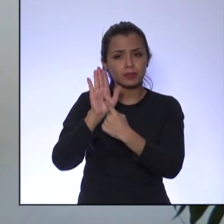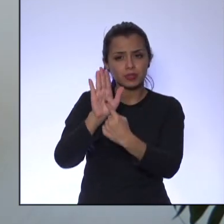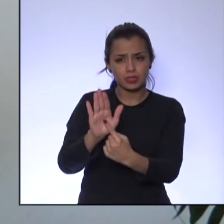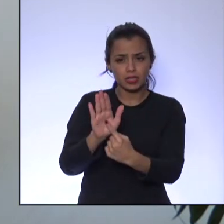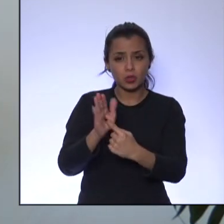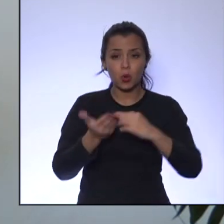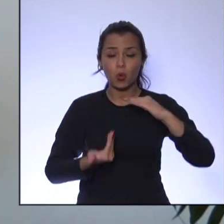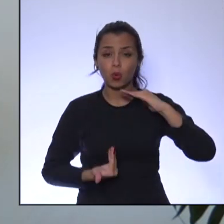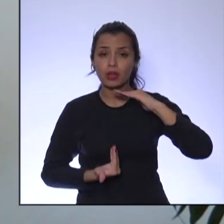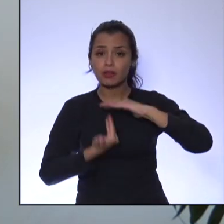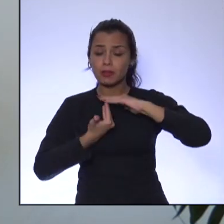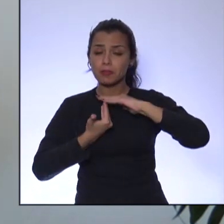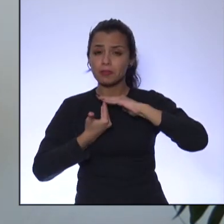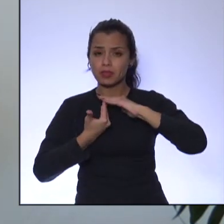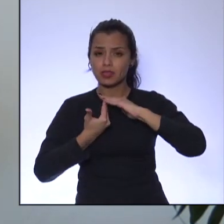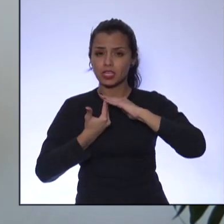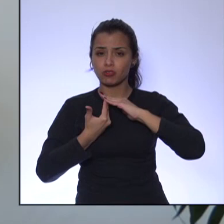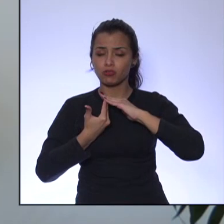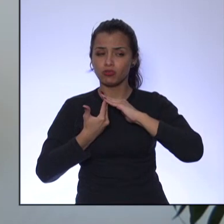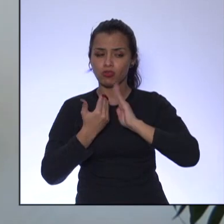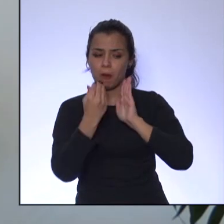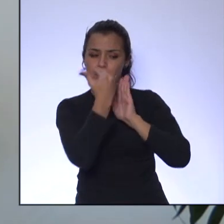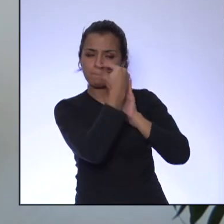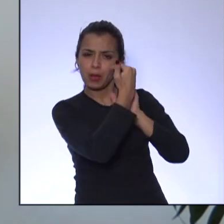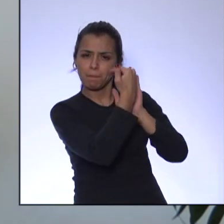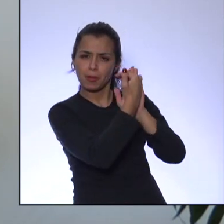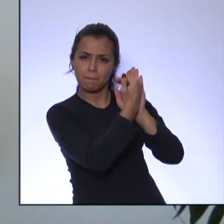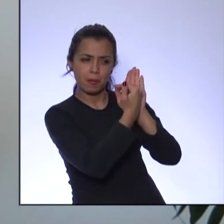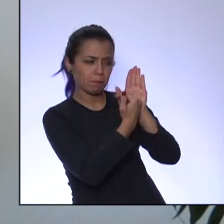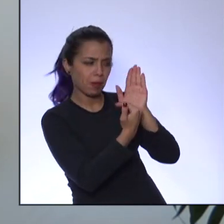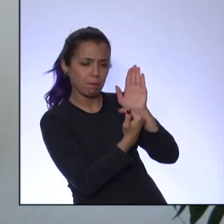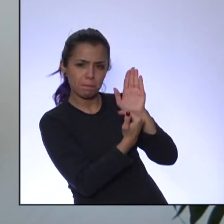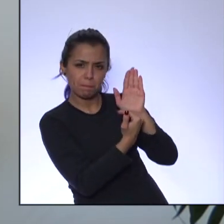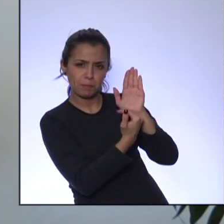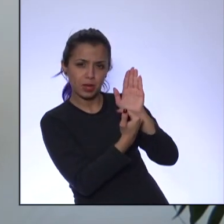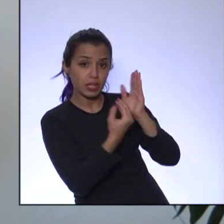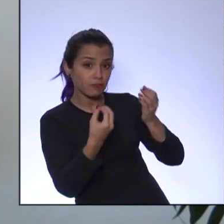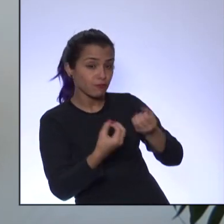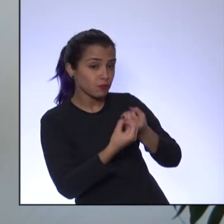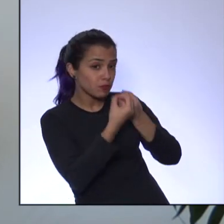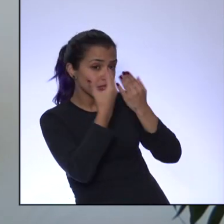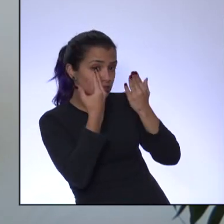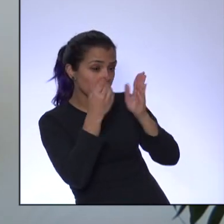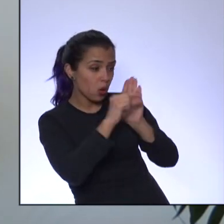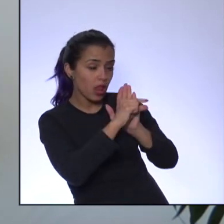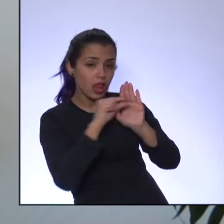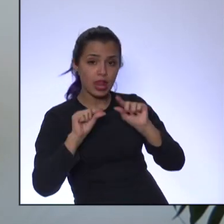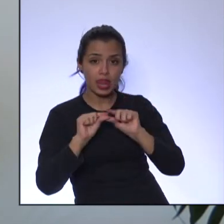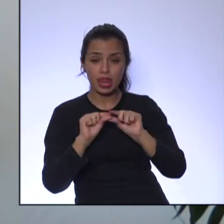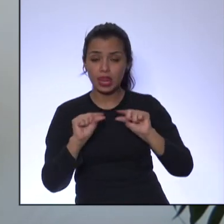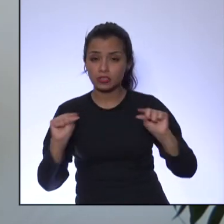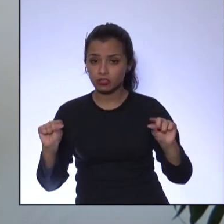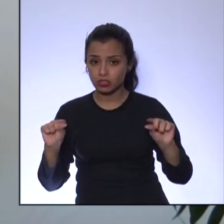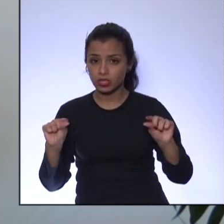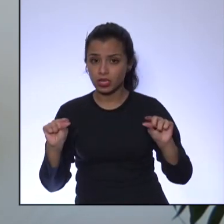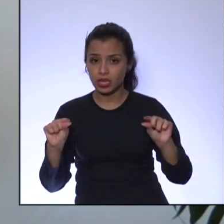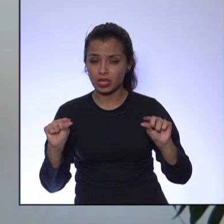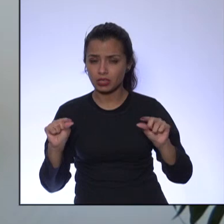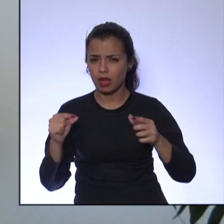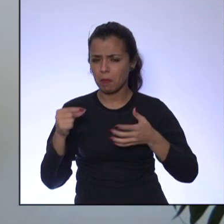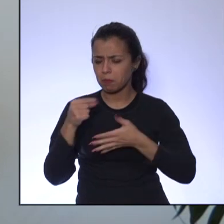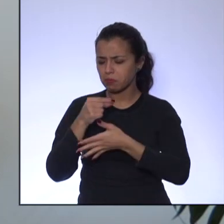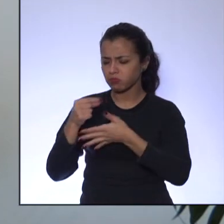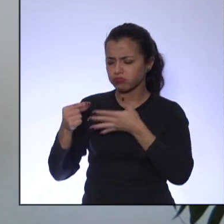a escala, como as informações estão organizadas na legenda, as semelhanças e diferenças entre os